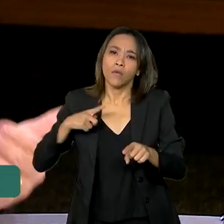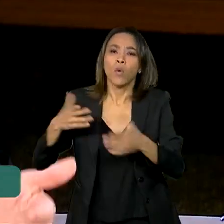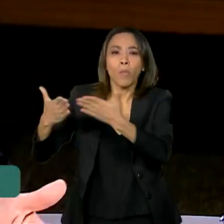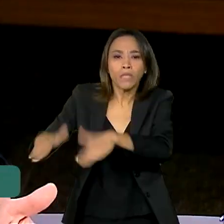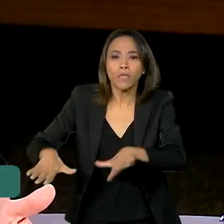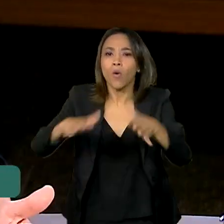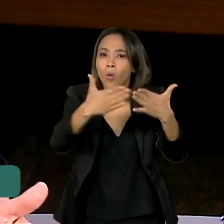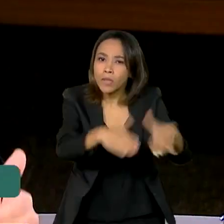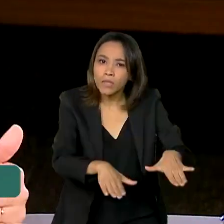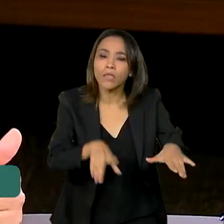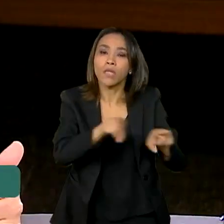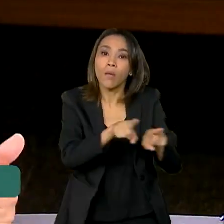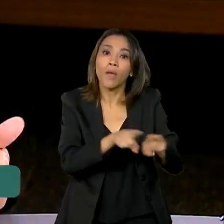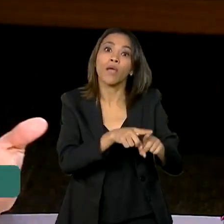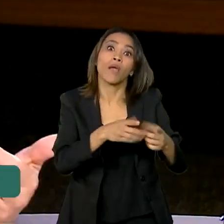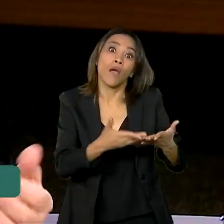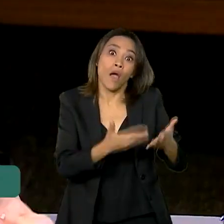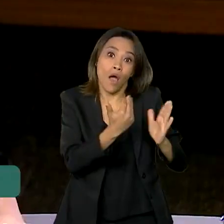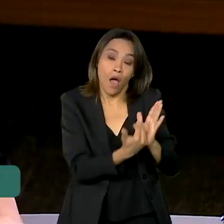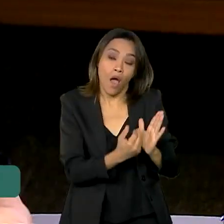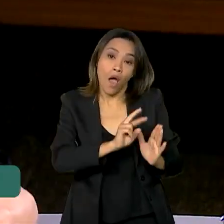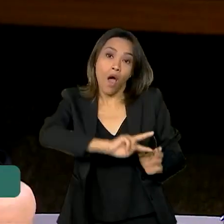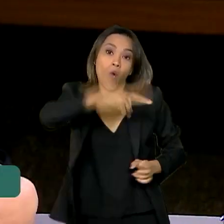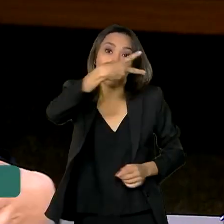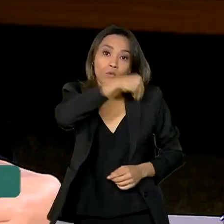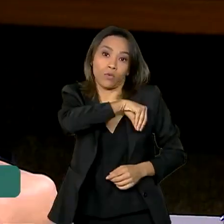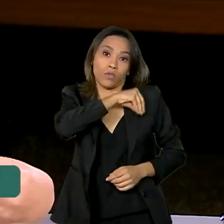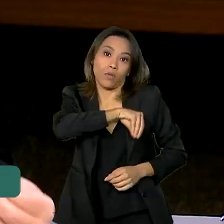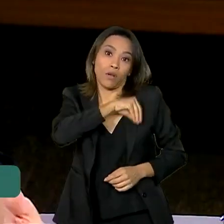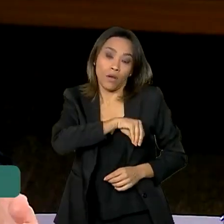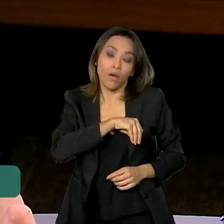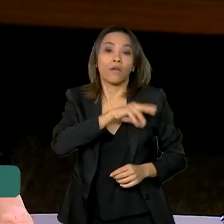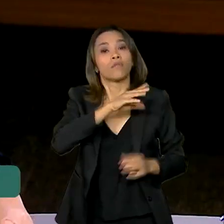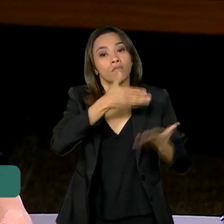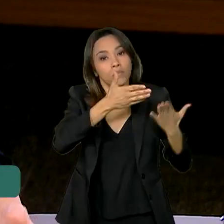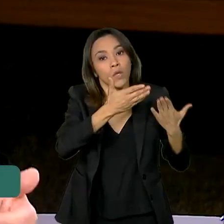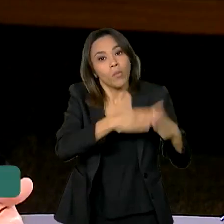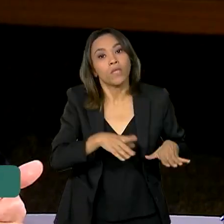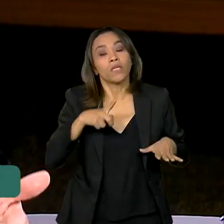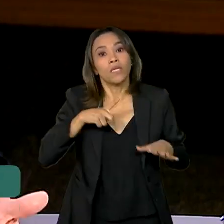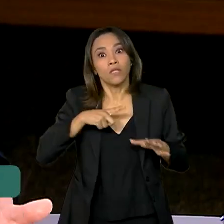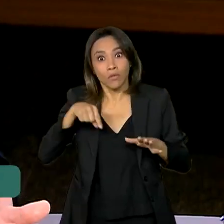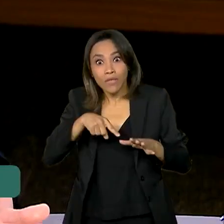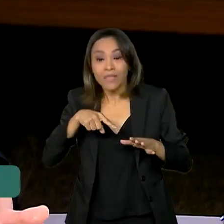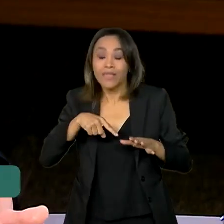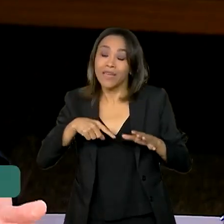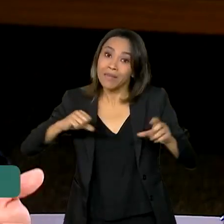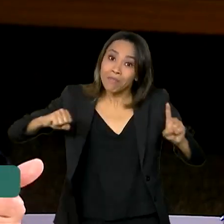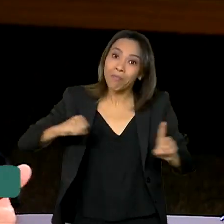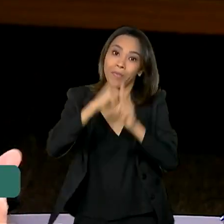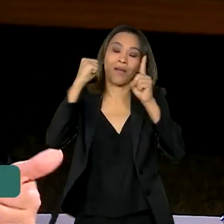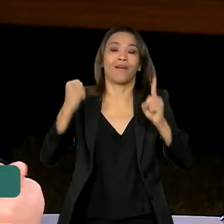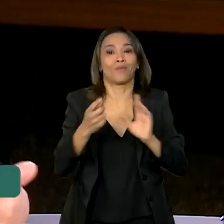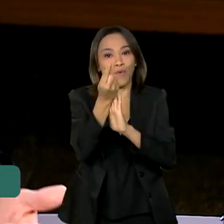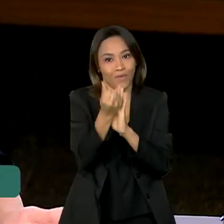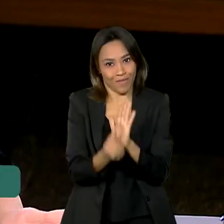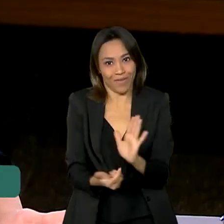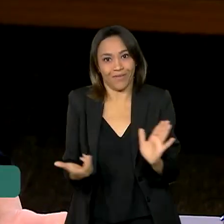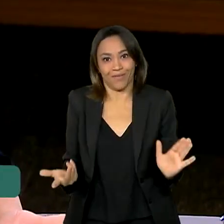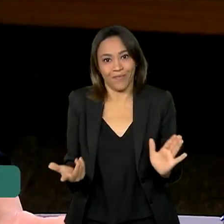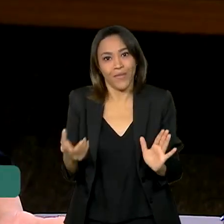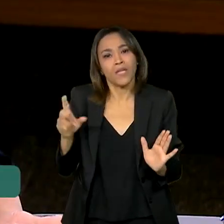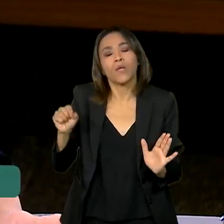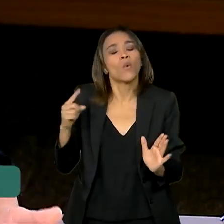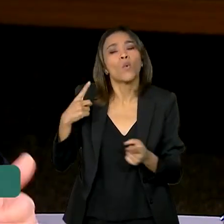públicos, o aumento do salário mínimo real, né? Uma série de coisas que têm impactos orçamentários, assim como reajuste de servidores. O que a gente tinha